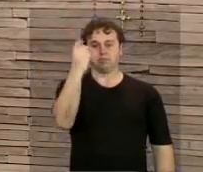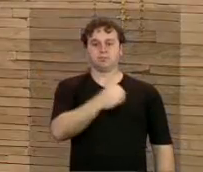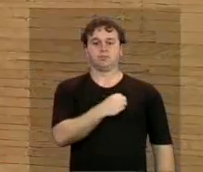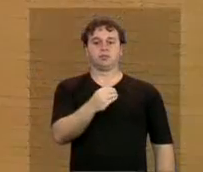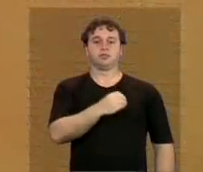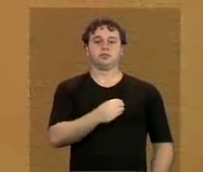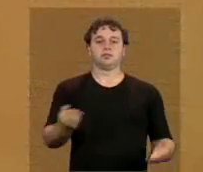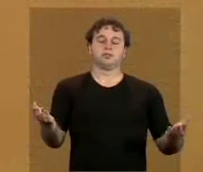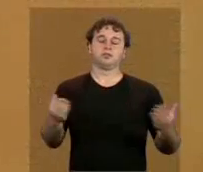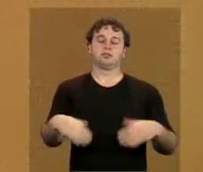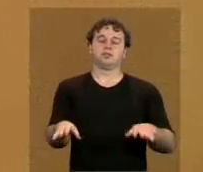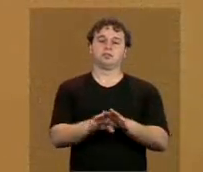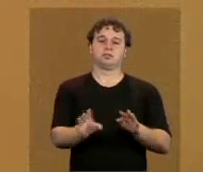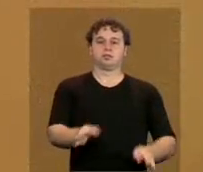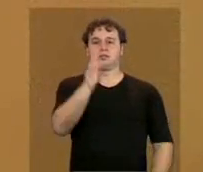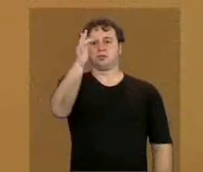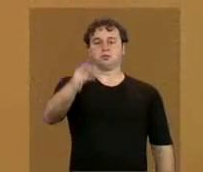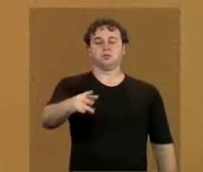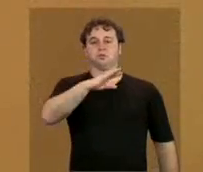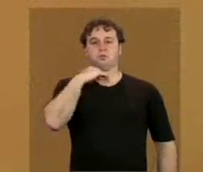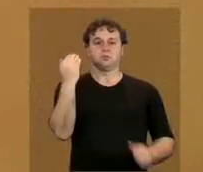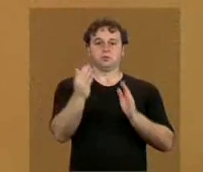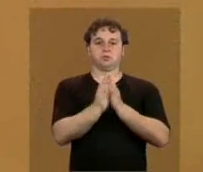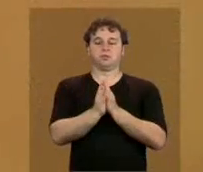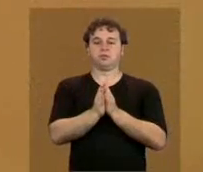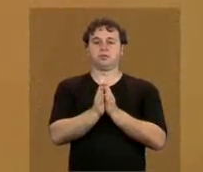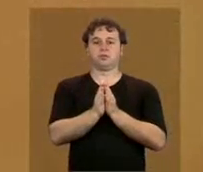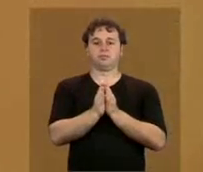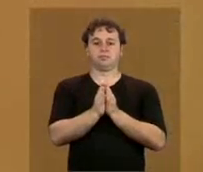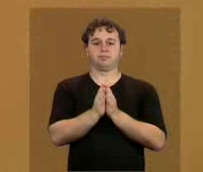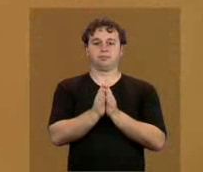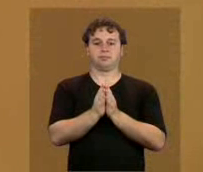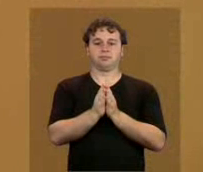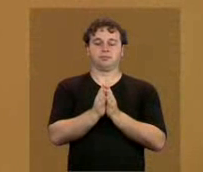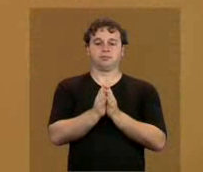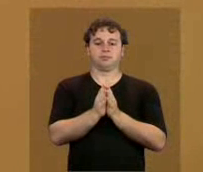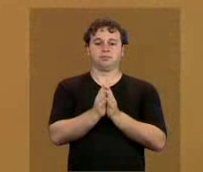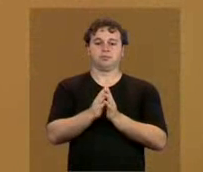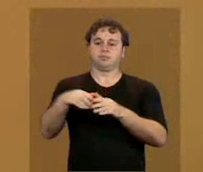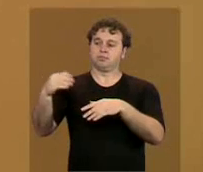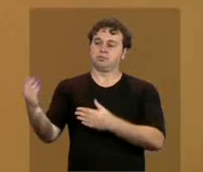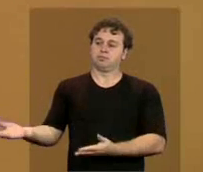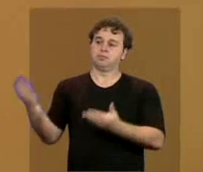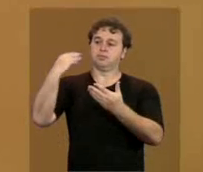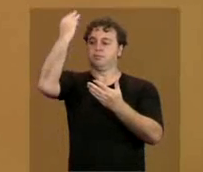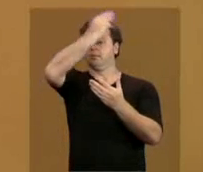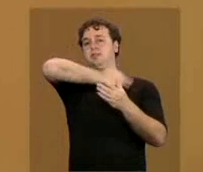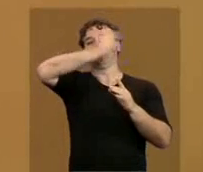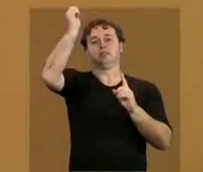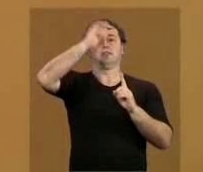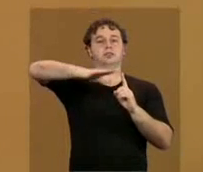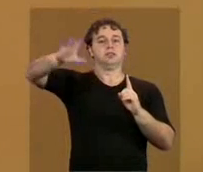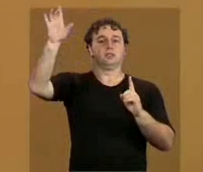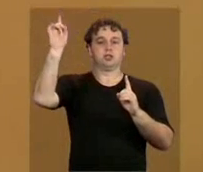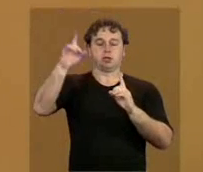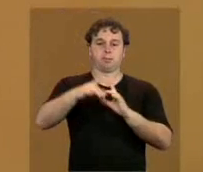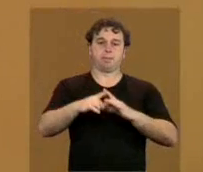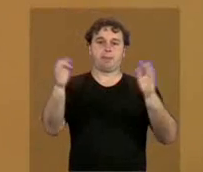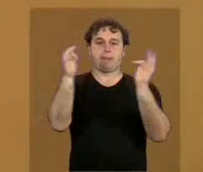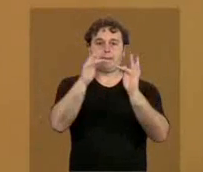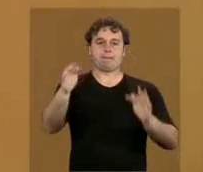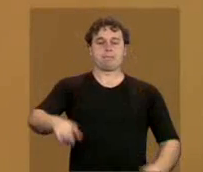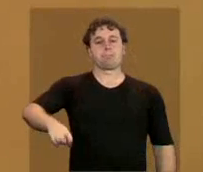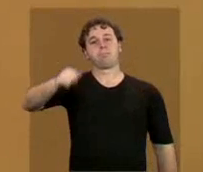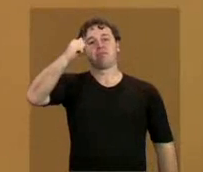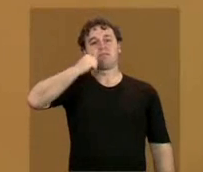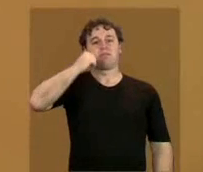por nós, pecadores, agora e na hora de nossa morte. Amém. Ave Maria, cheia de graça, o Senhor é